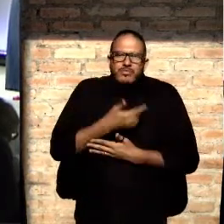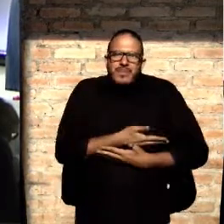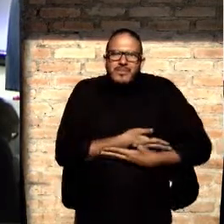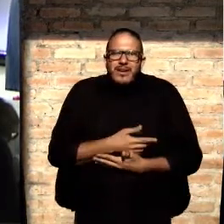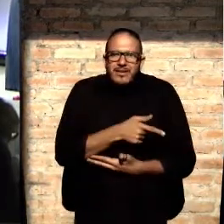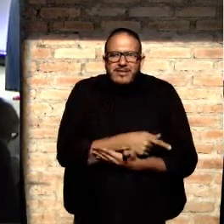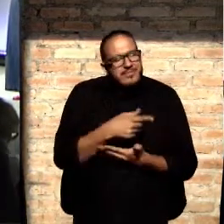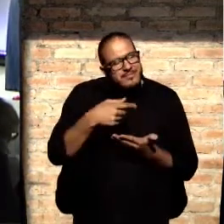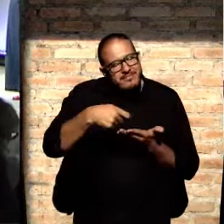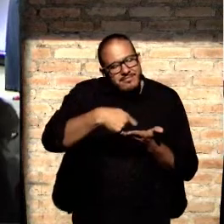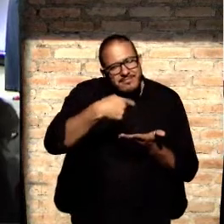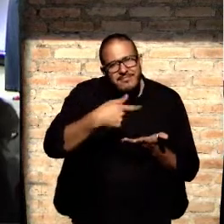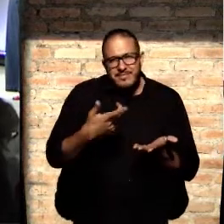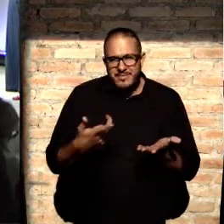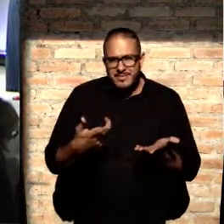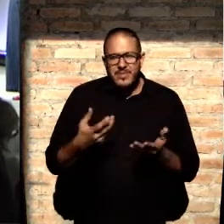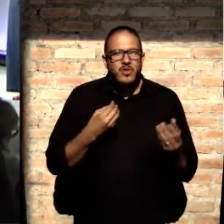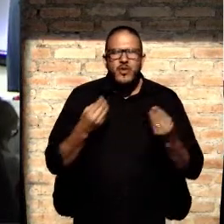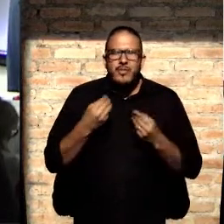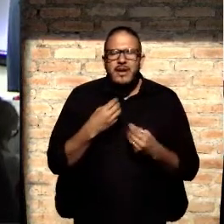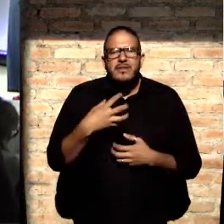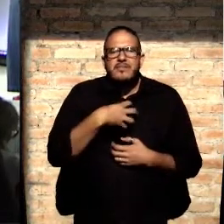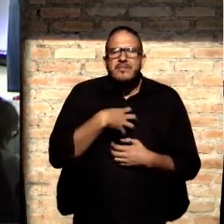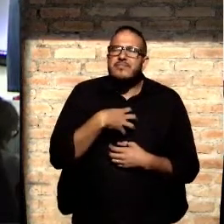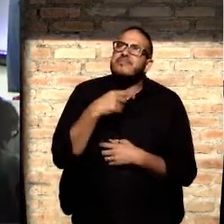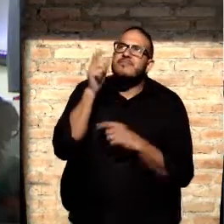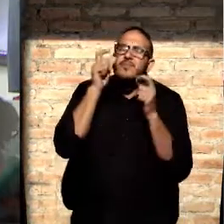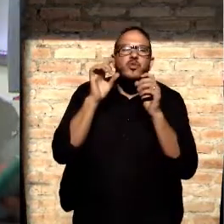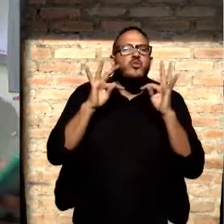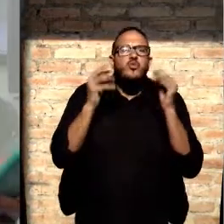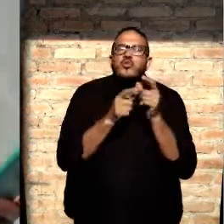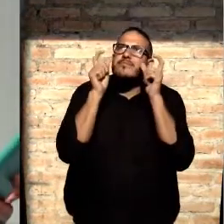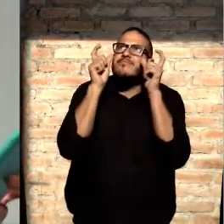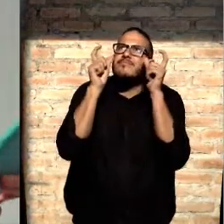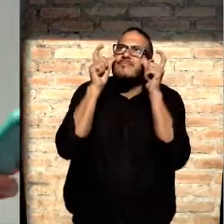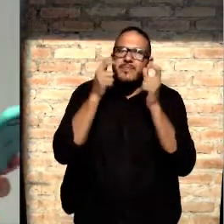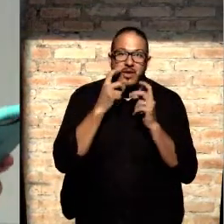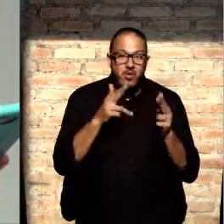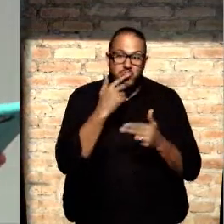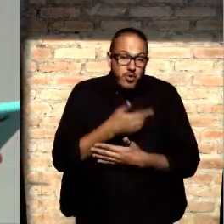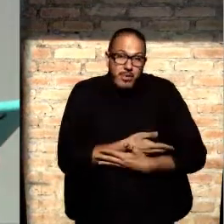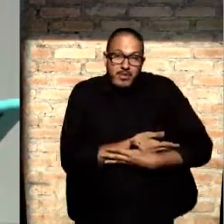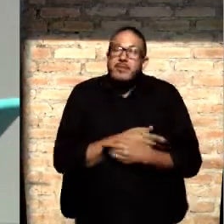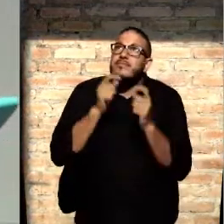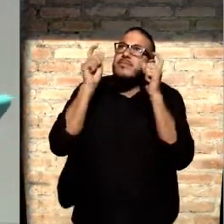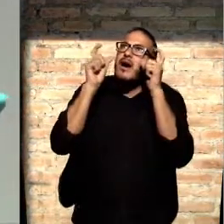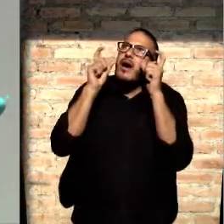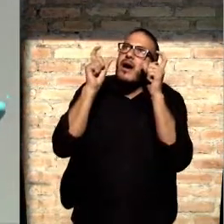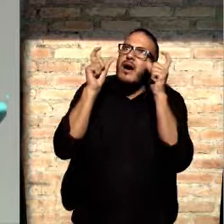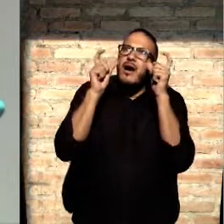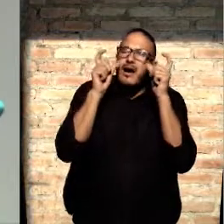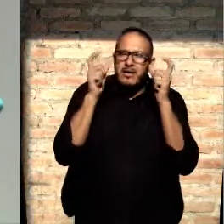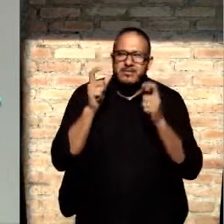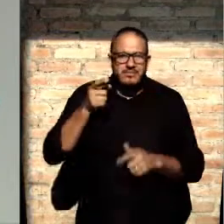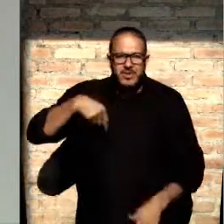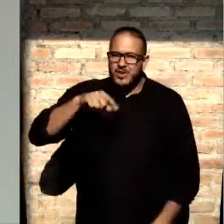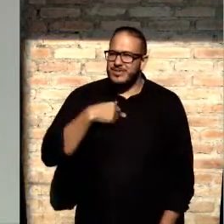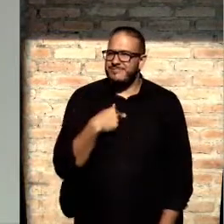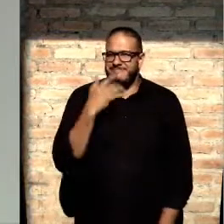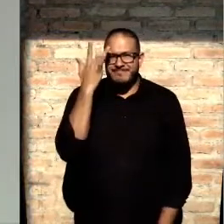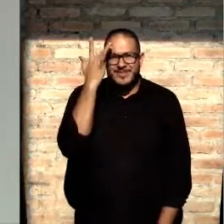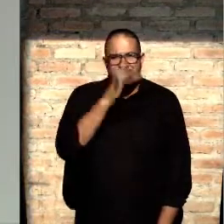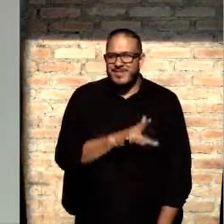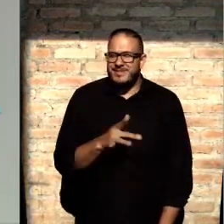o qs estado de absorção pura de um bebê não podemos saber um